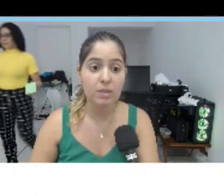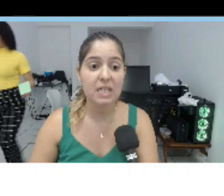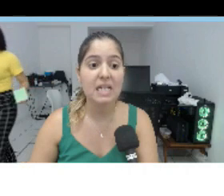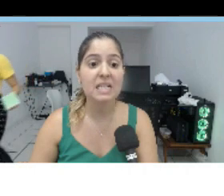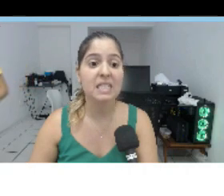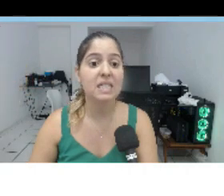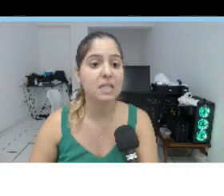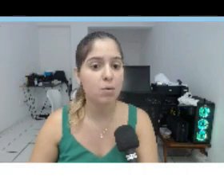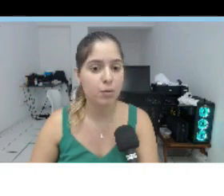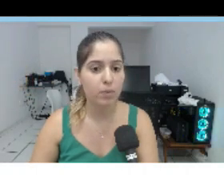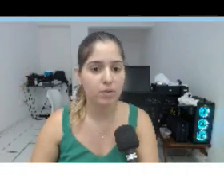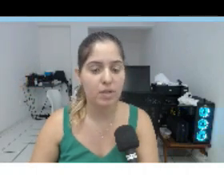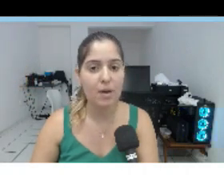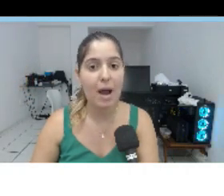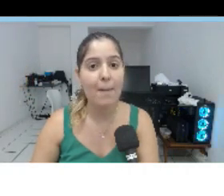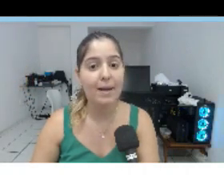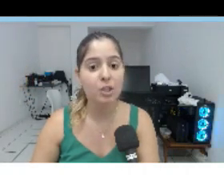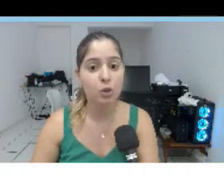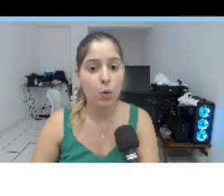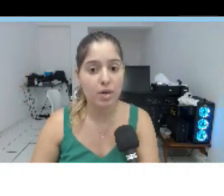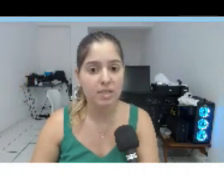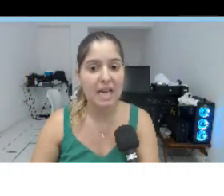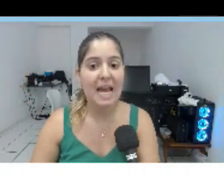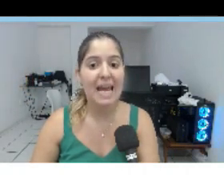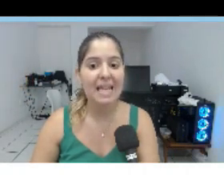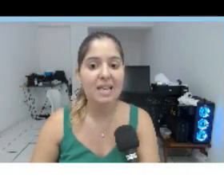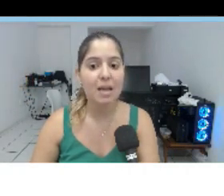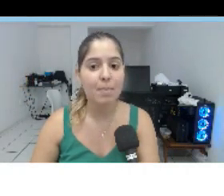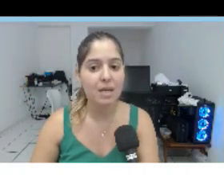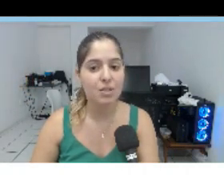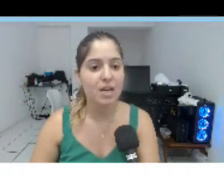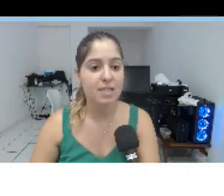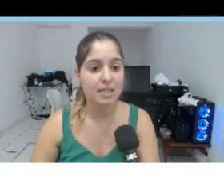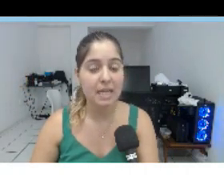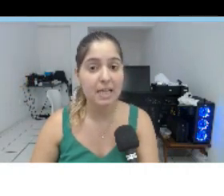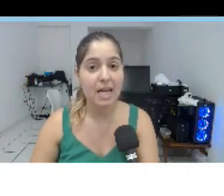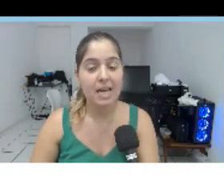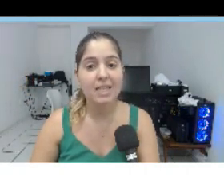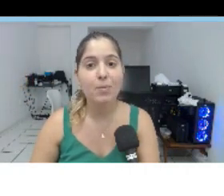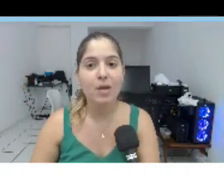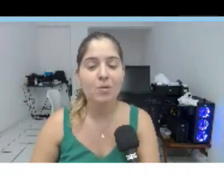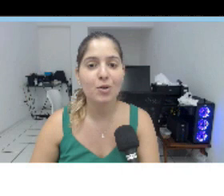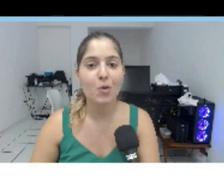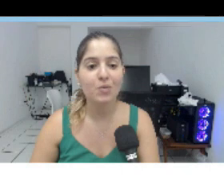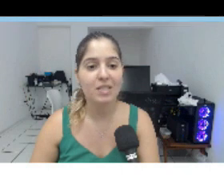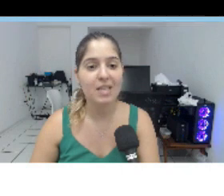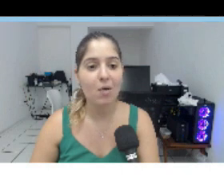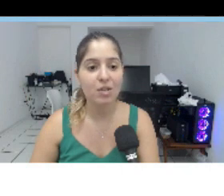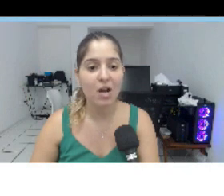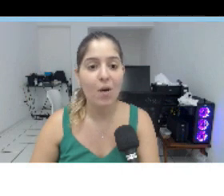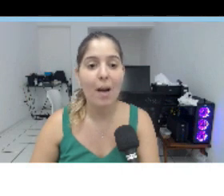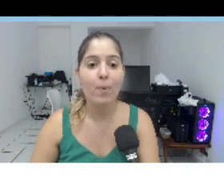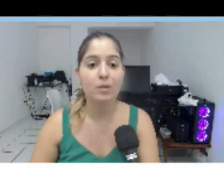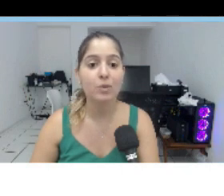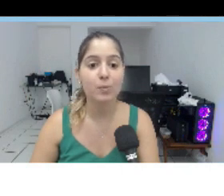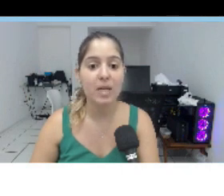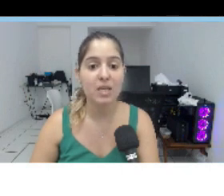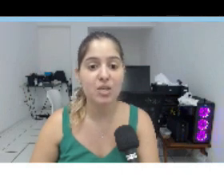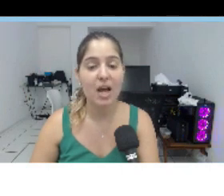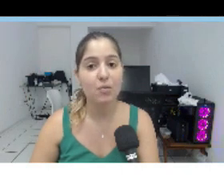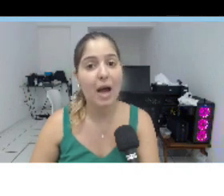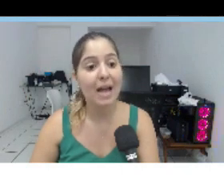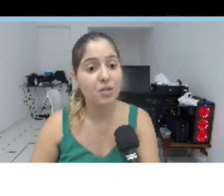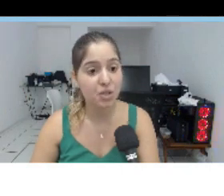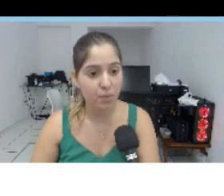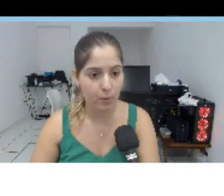Paulo, temos que isenção de Bolsonaro a pastores entra na mira de Receita e Tribunal de Contas da União após